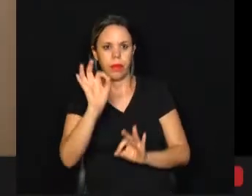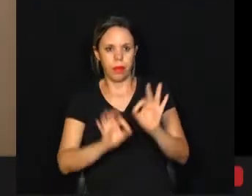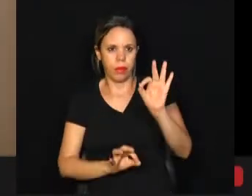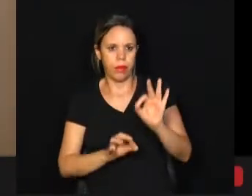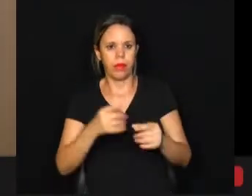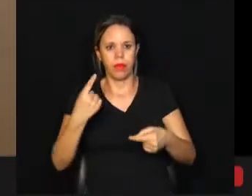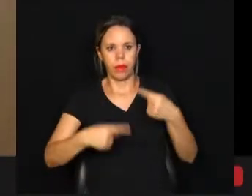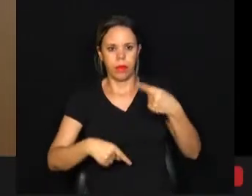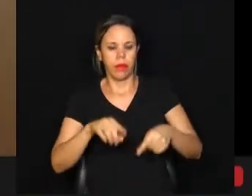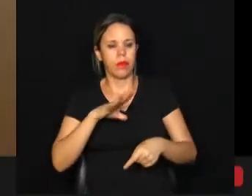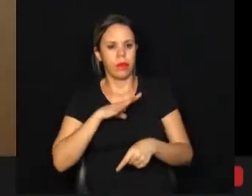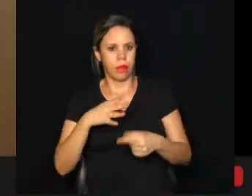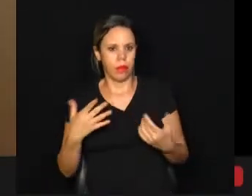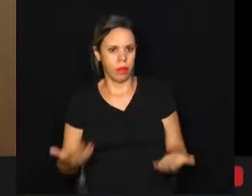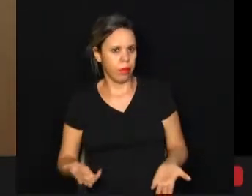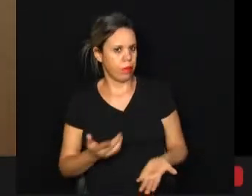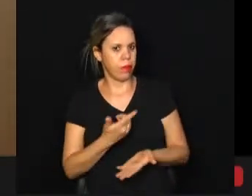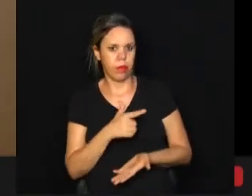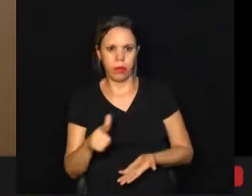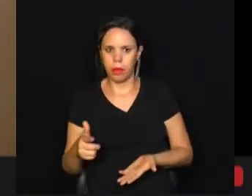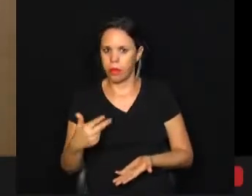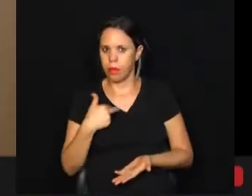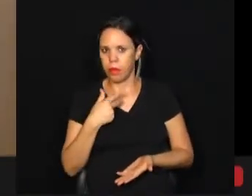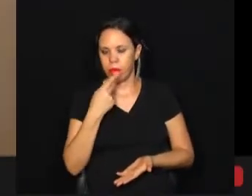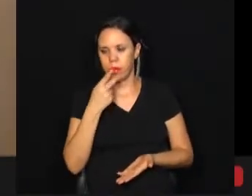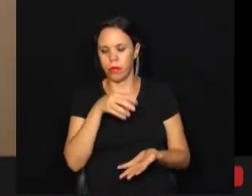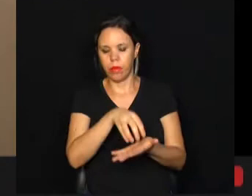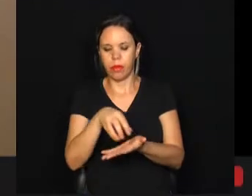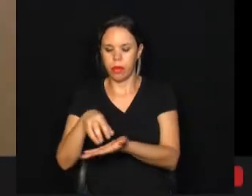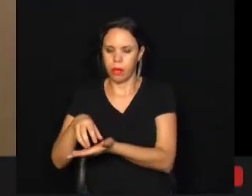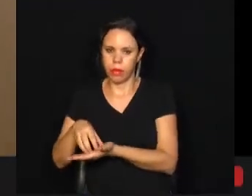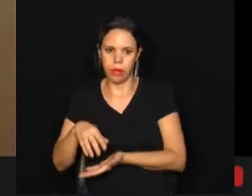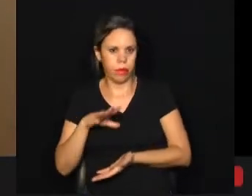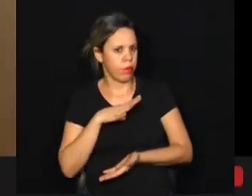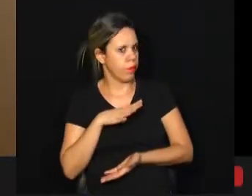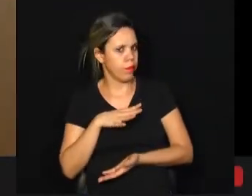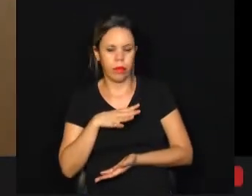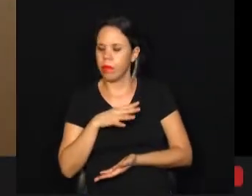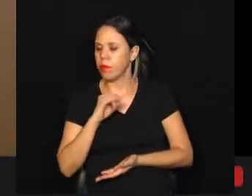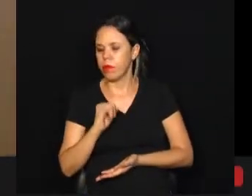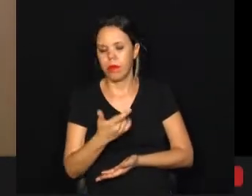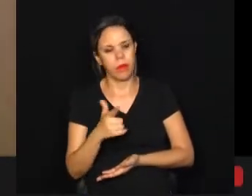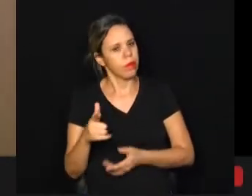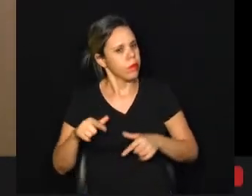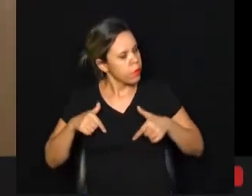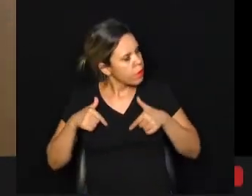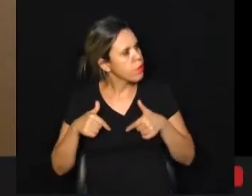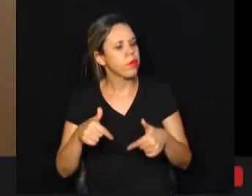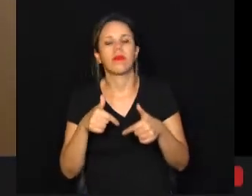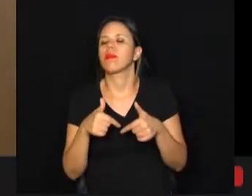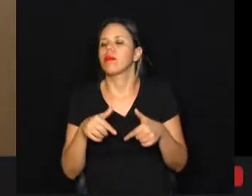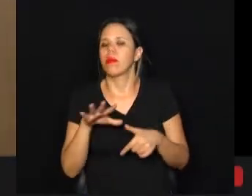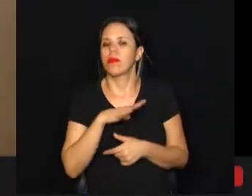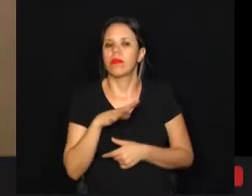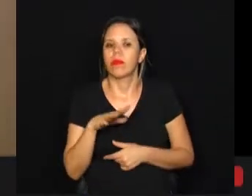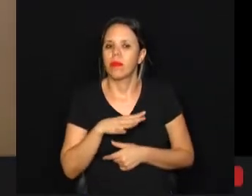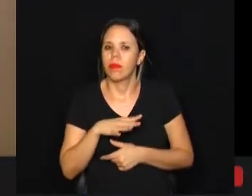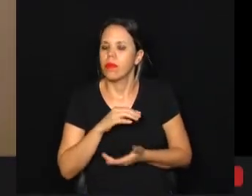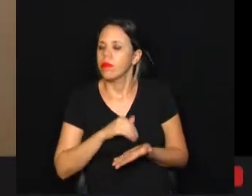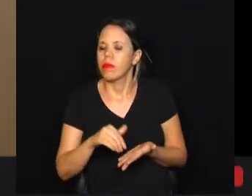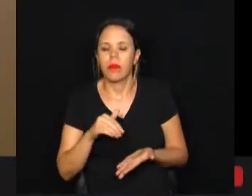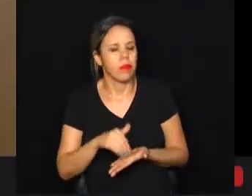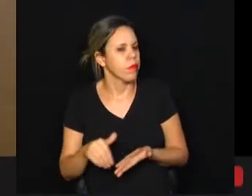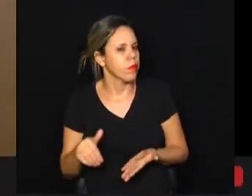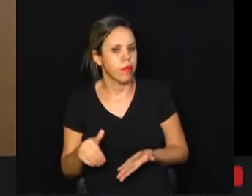cidade. Então, não há como falar em nenhum departamento da cidade, em nenhuma ação da cidade, em nenhuma